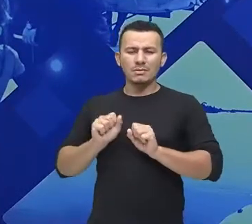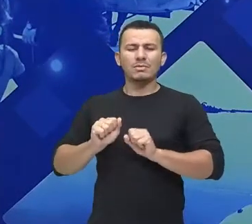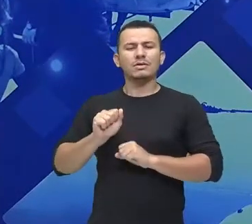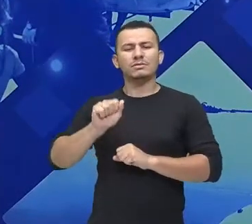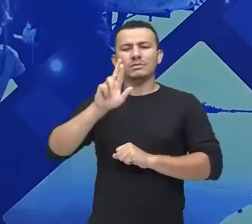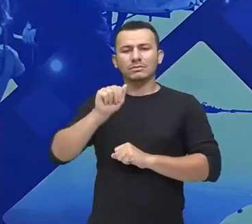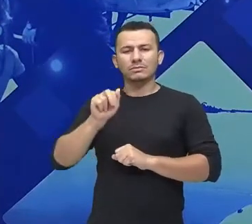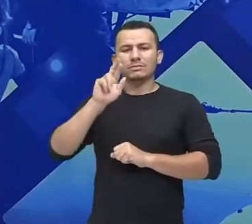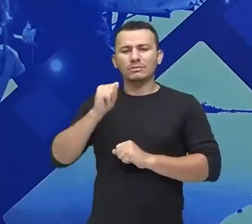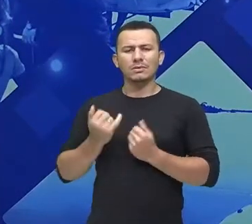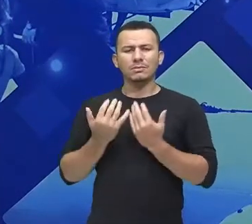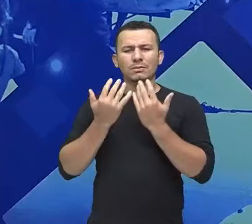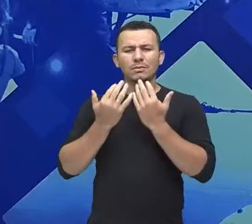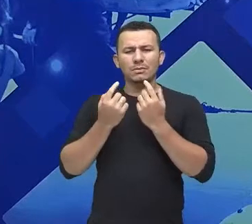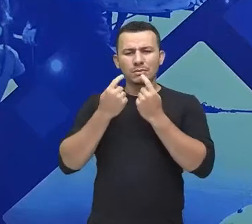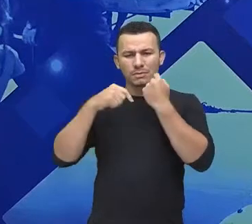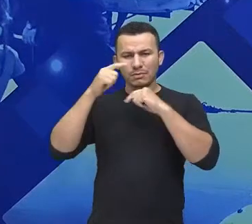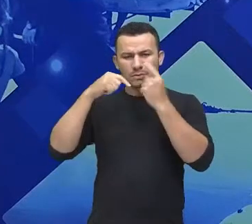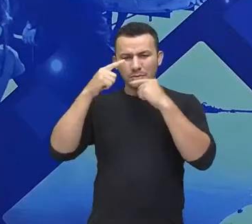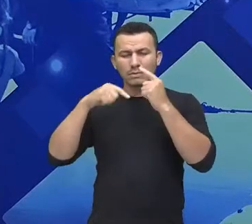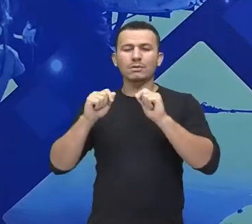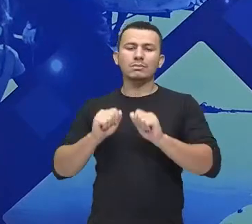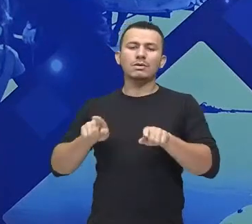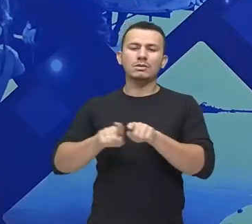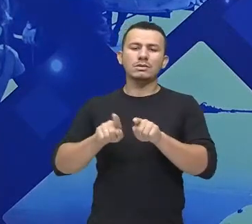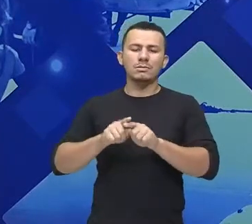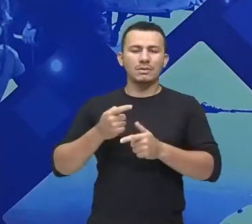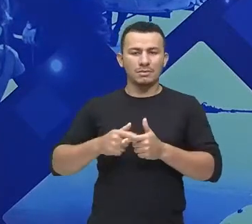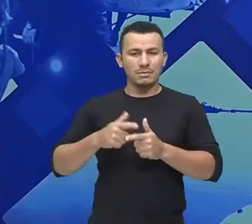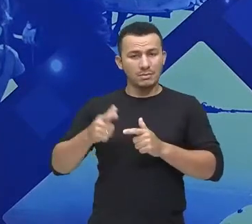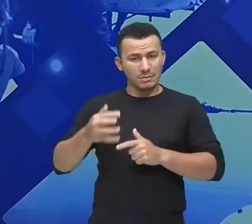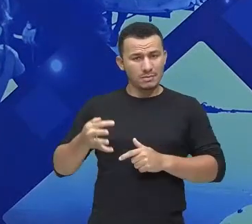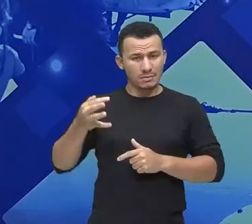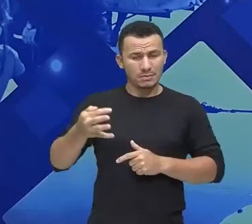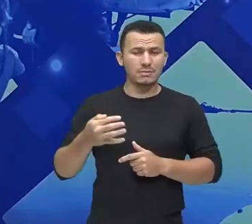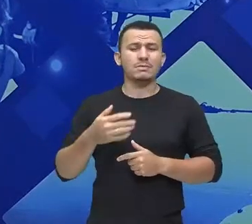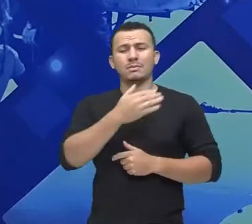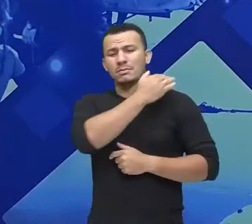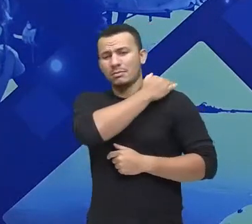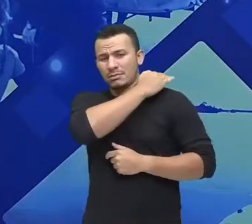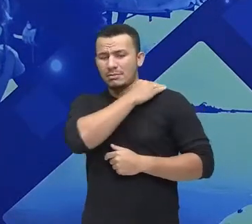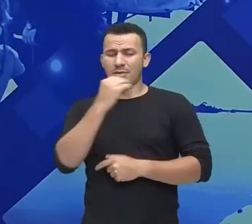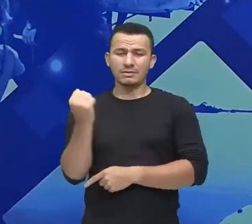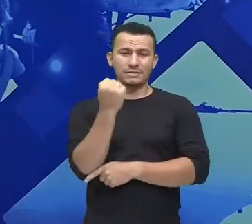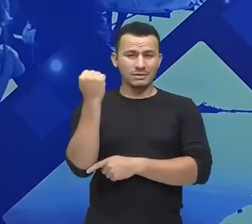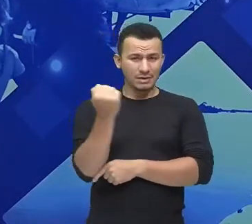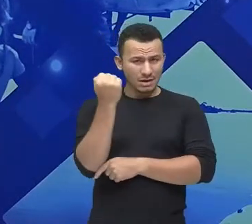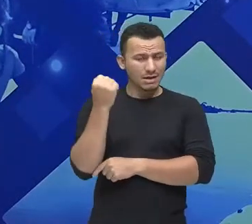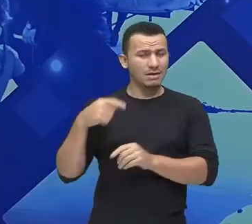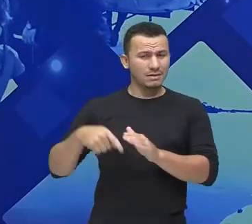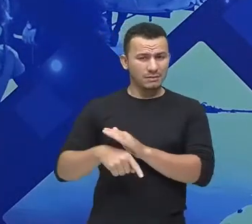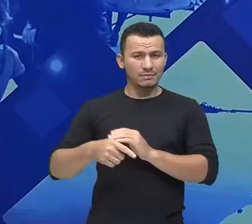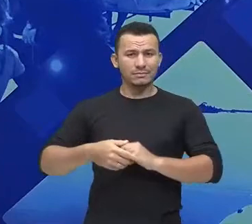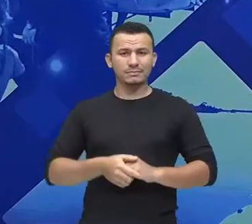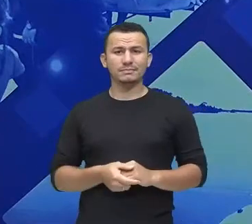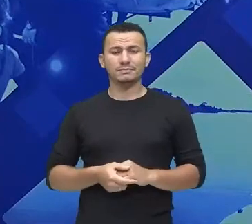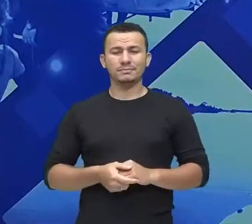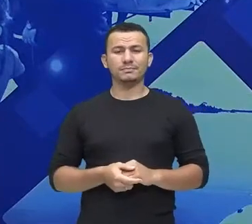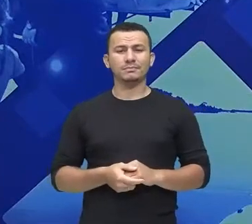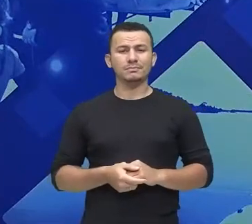respirando aquela fuligem e isso pode ocasionar problemas pulmonares graves pneumonias,